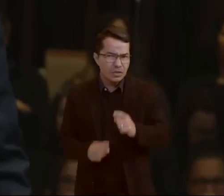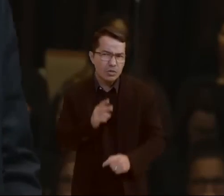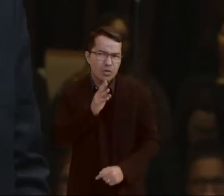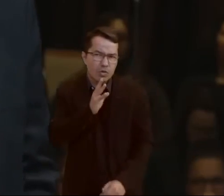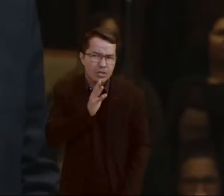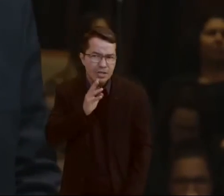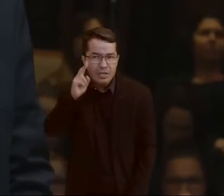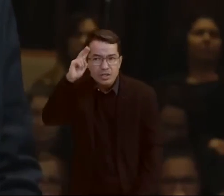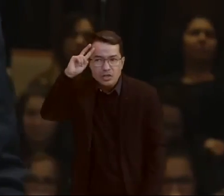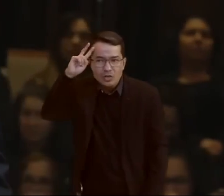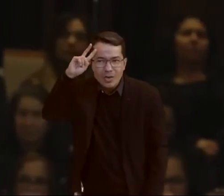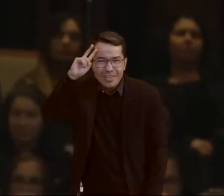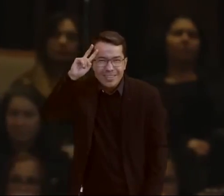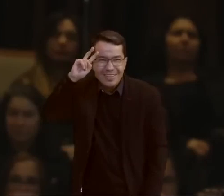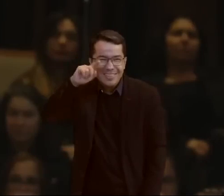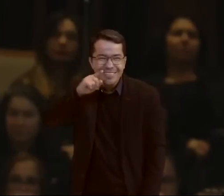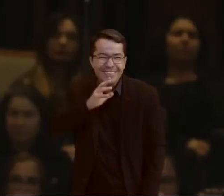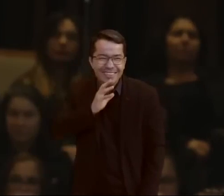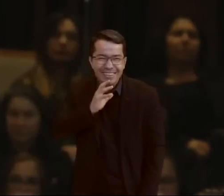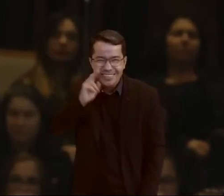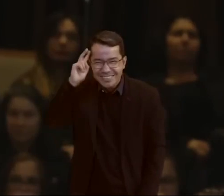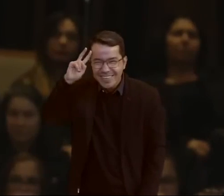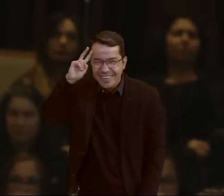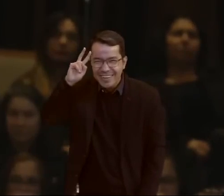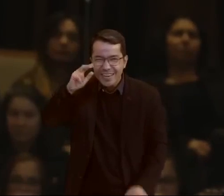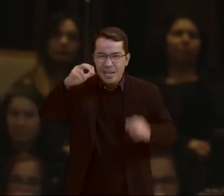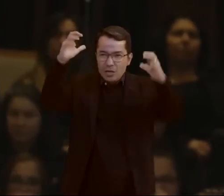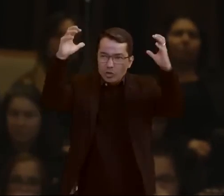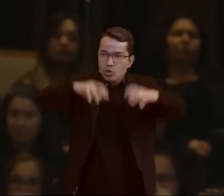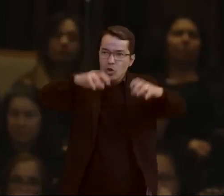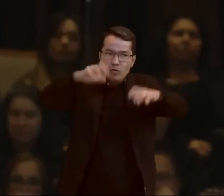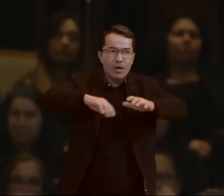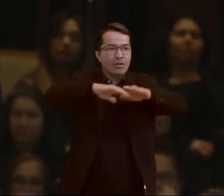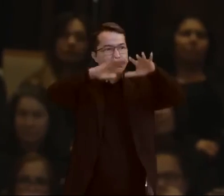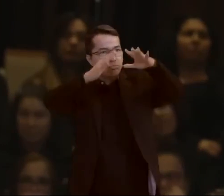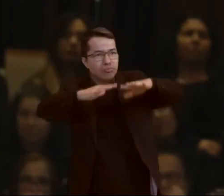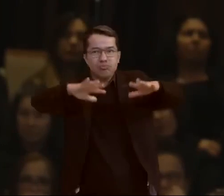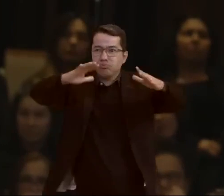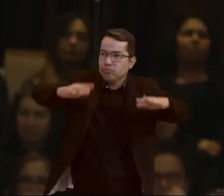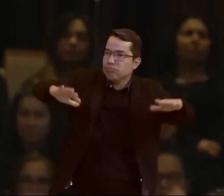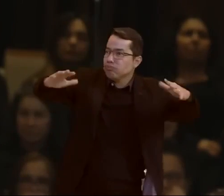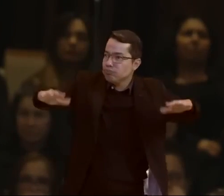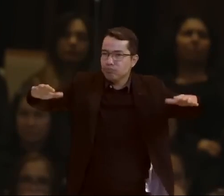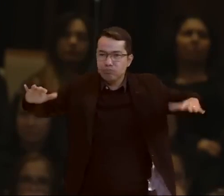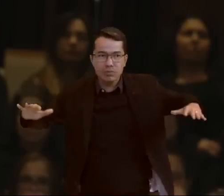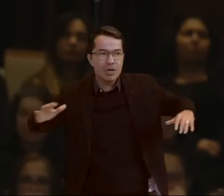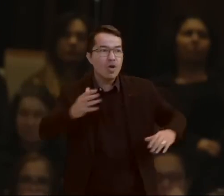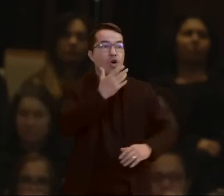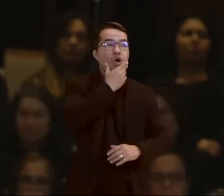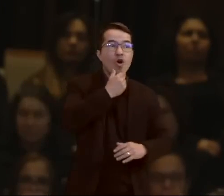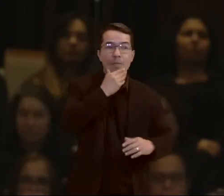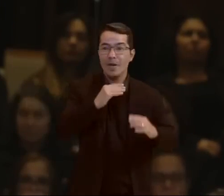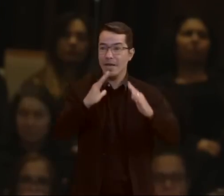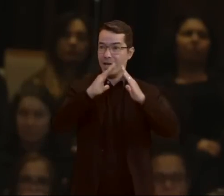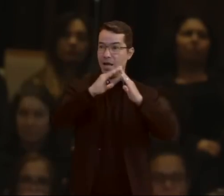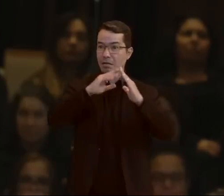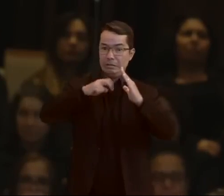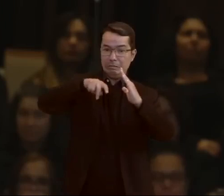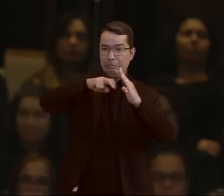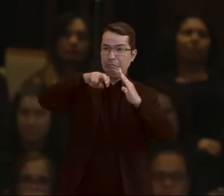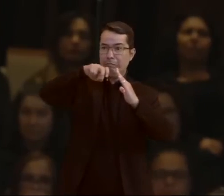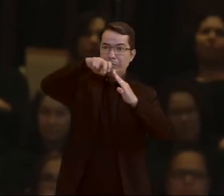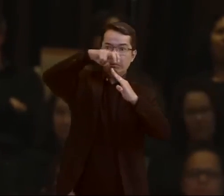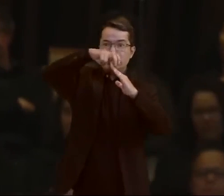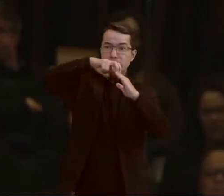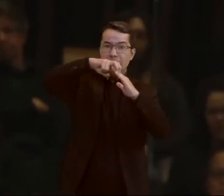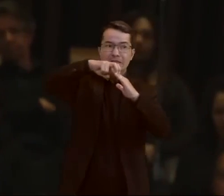de uma enchente, né? Já ouviu essa historinha da enchente? Que o cara está lá, vem a enchente, ele sobe no telhado e diz assim: Deus,